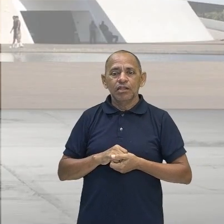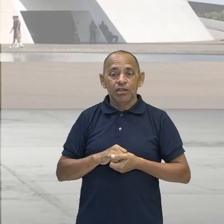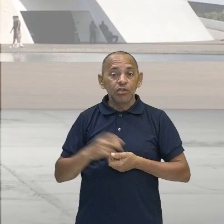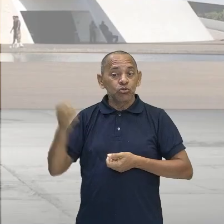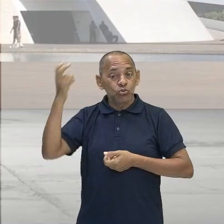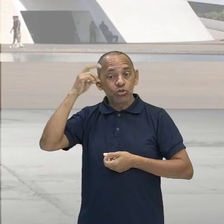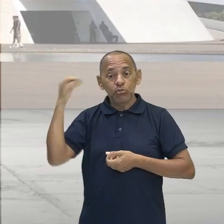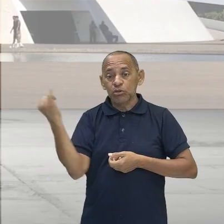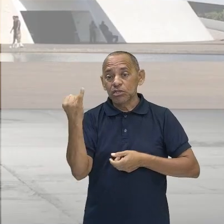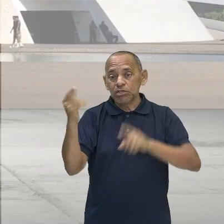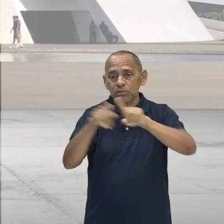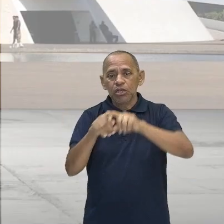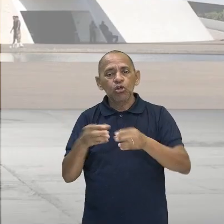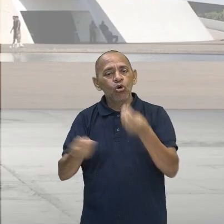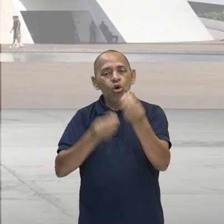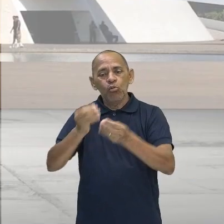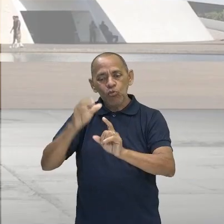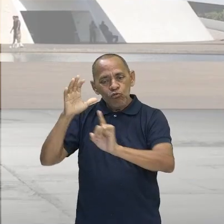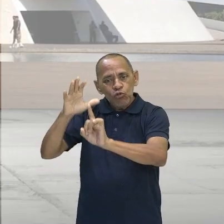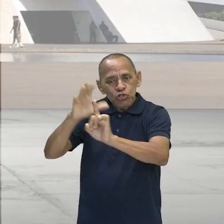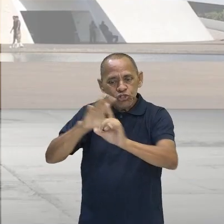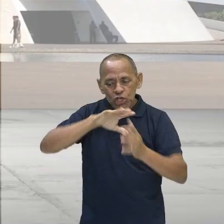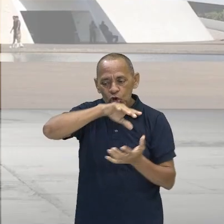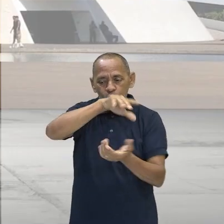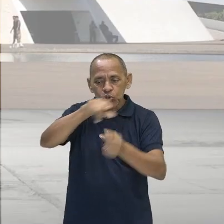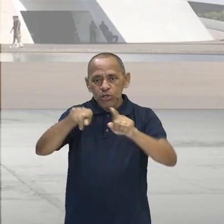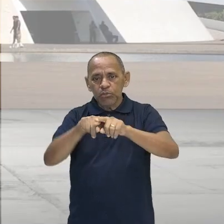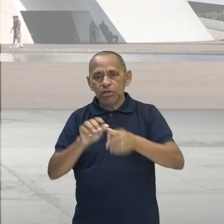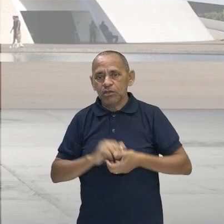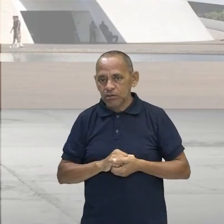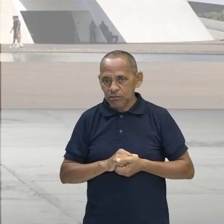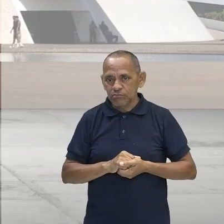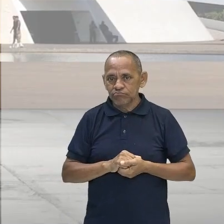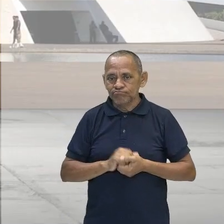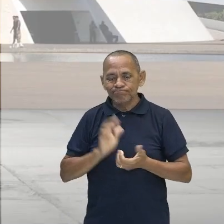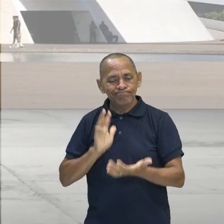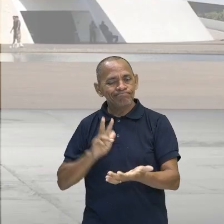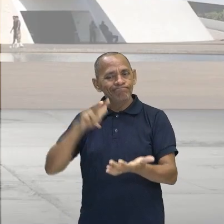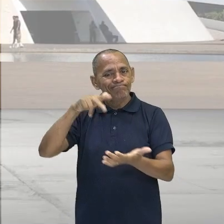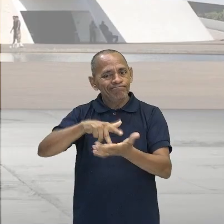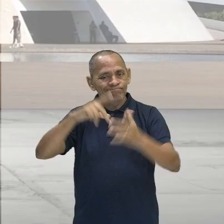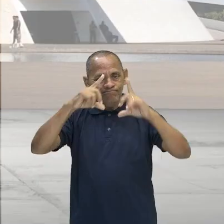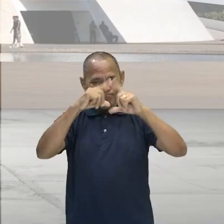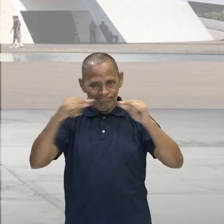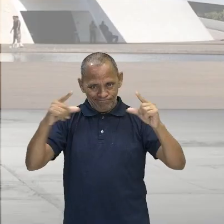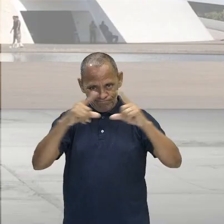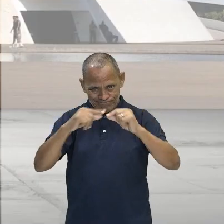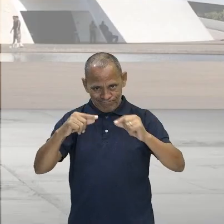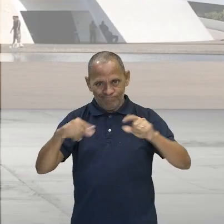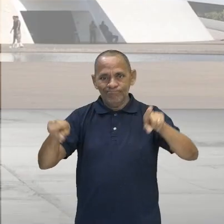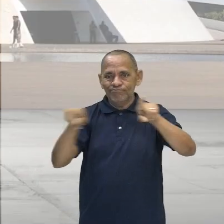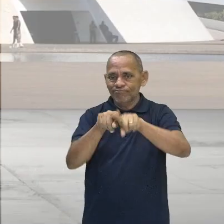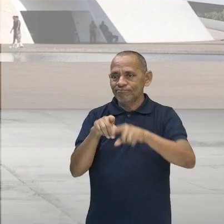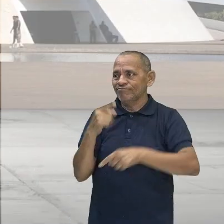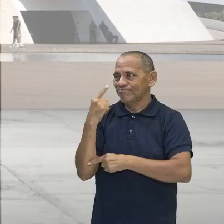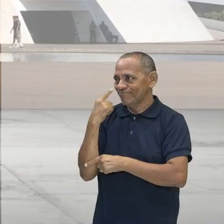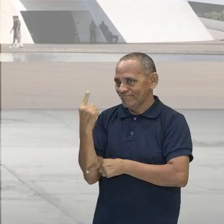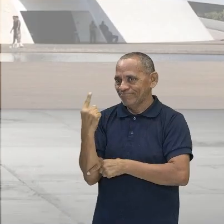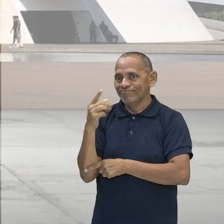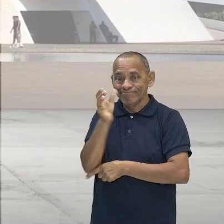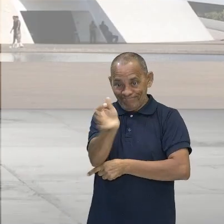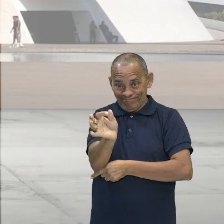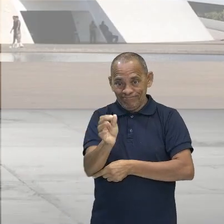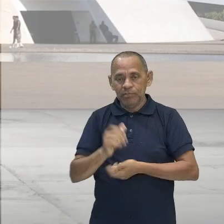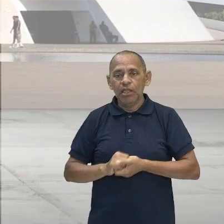ela influencia o mundo afora, que nós estamos aqui, em Brasília, certo? E aí, pergunto, né,